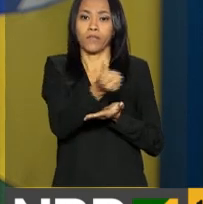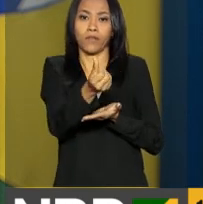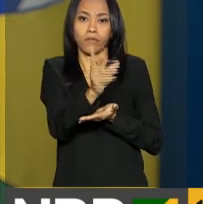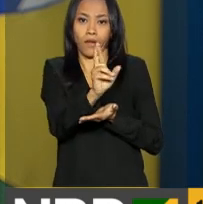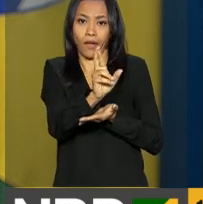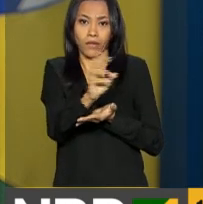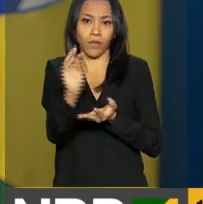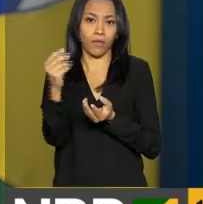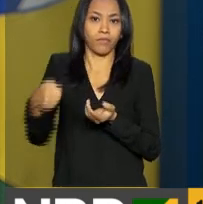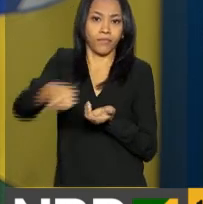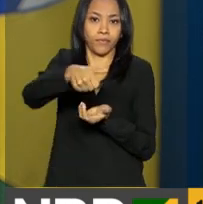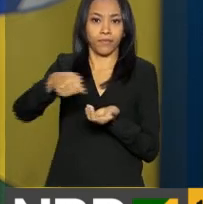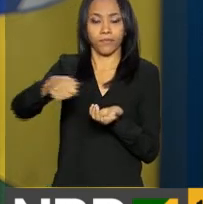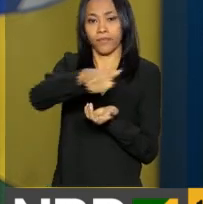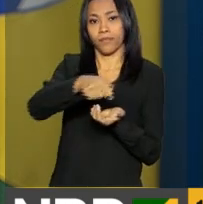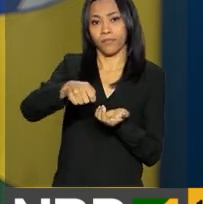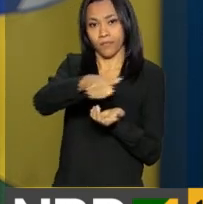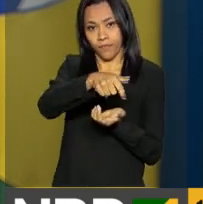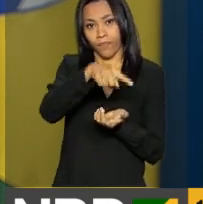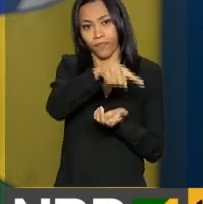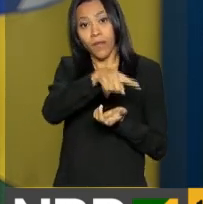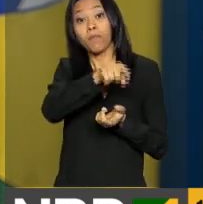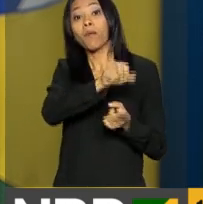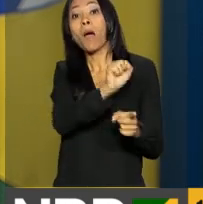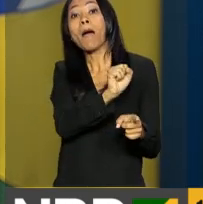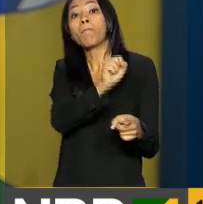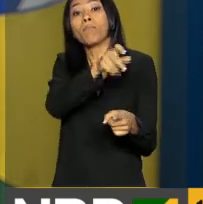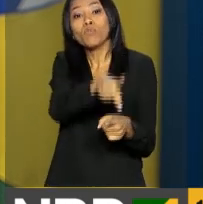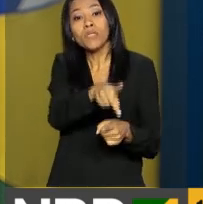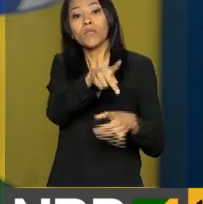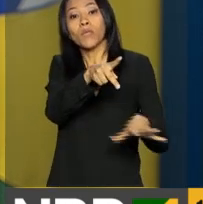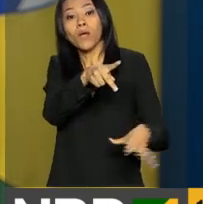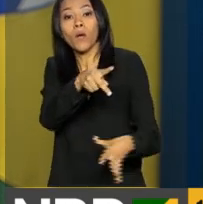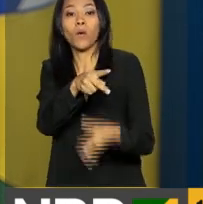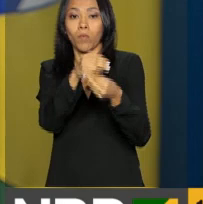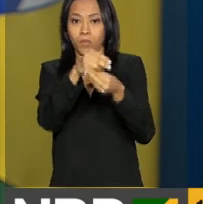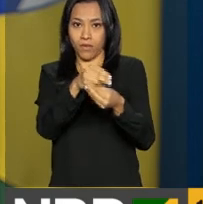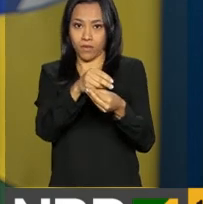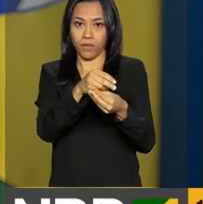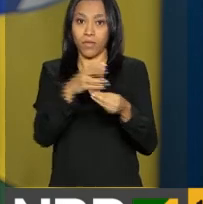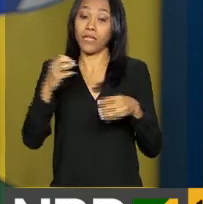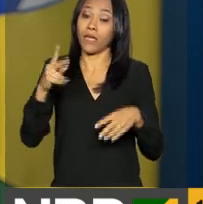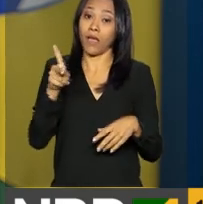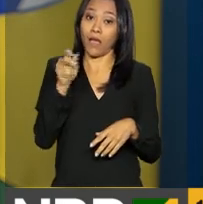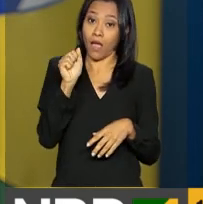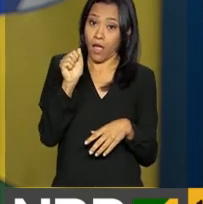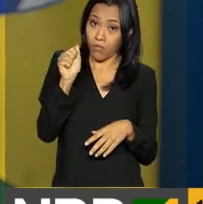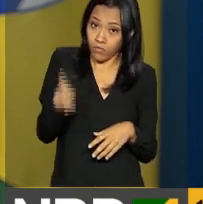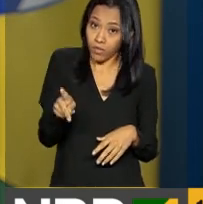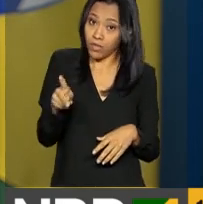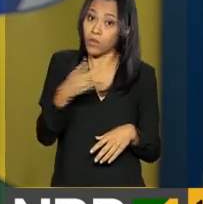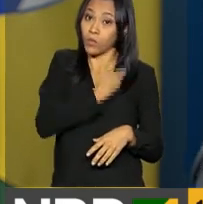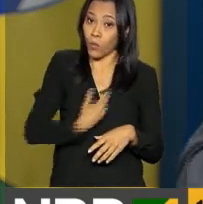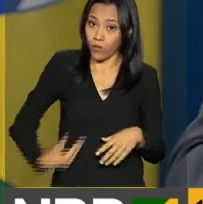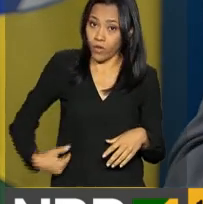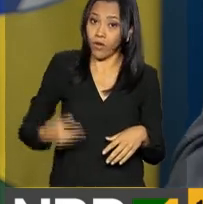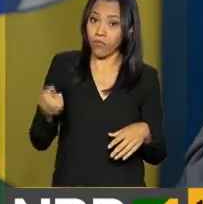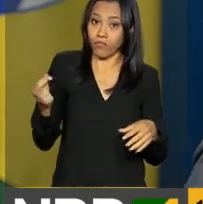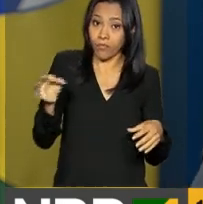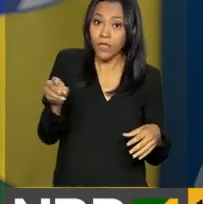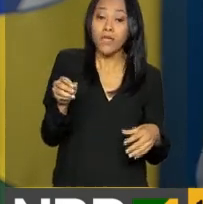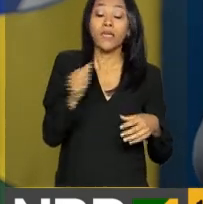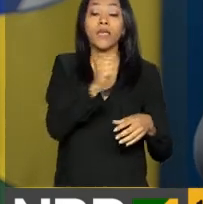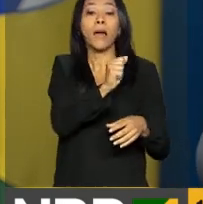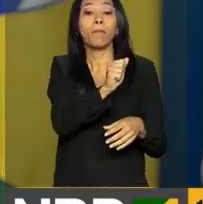contribuição que ele vai dar em face da desigualdade que se implantou no país entre aqueles que trabalham no serviço público e os que trabalham